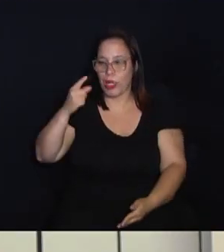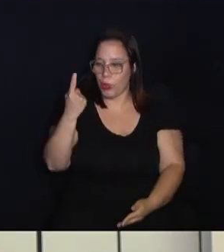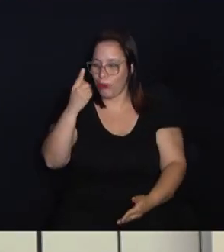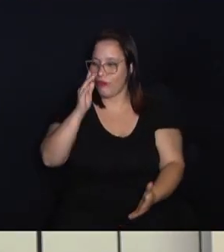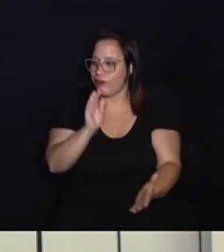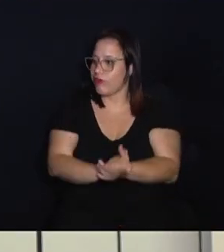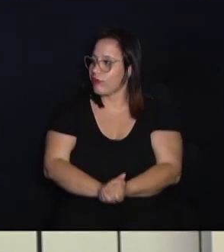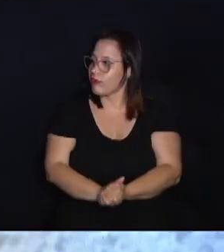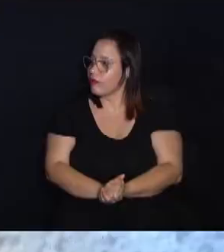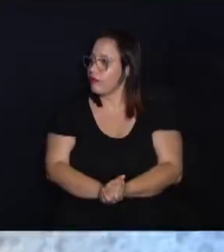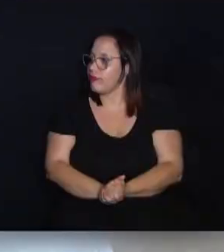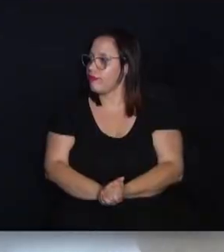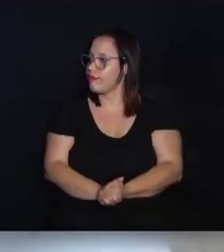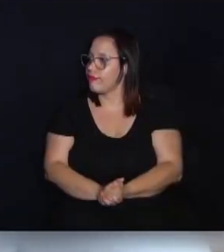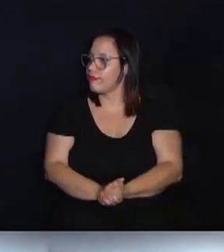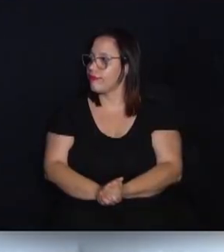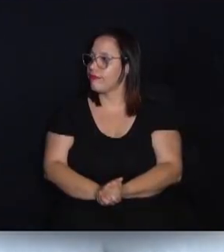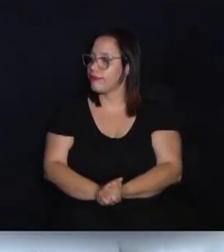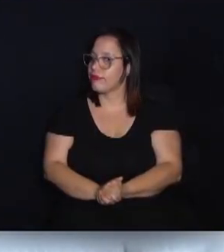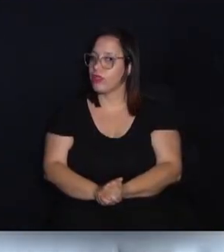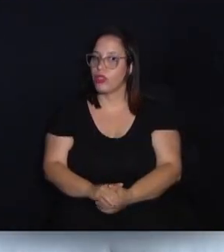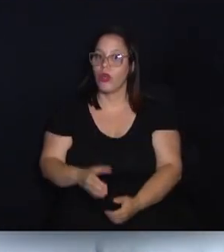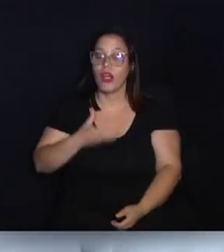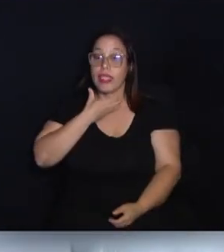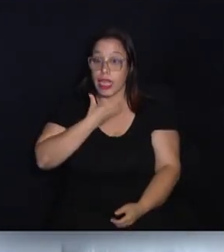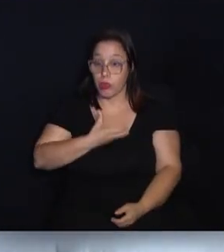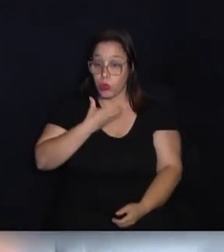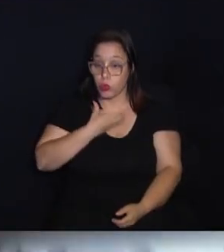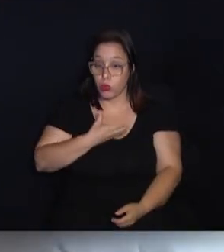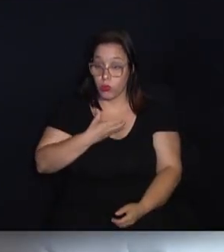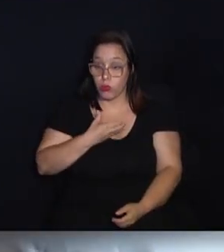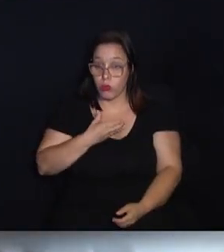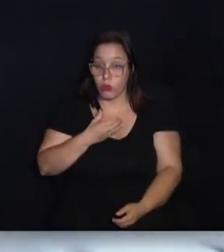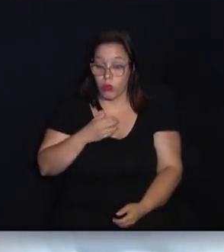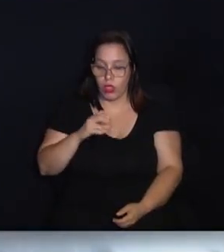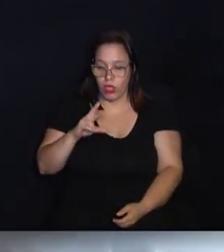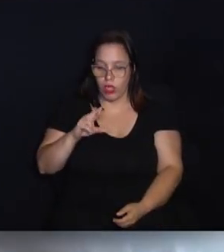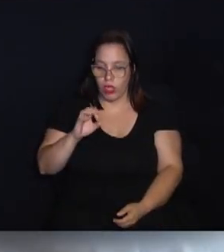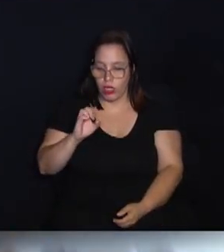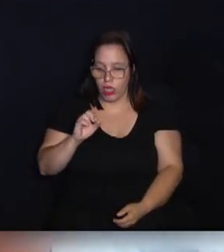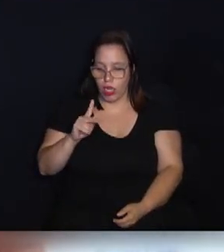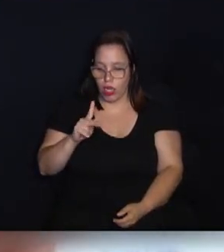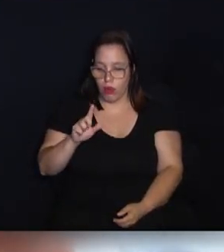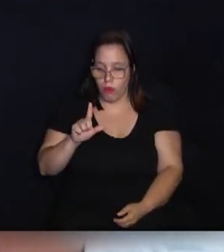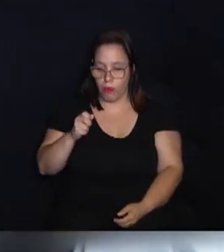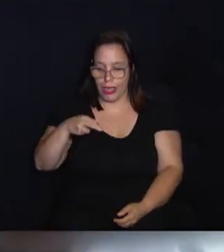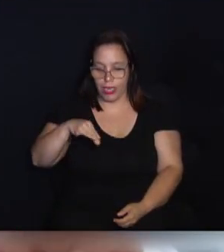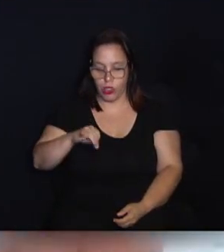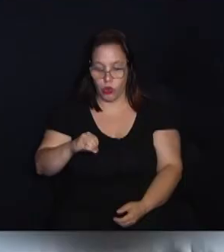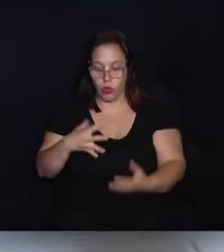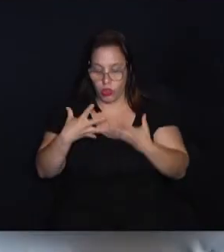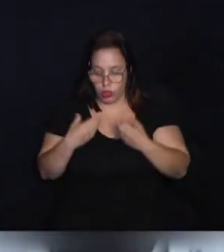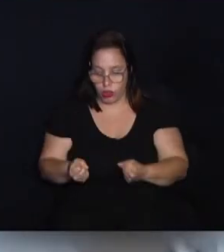Carmo Luiz, do Partido Republicanos, recebeu